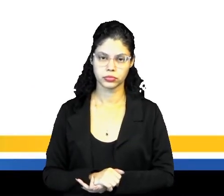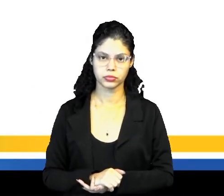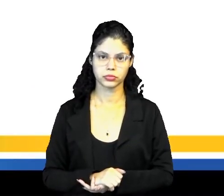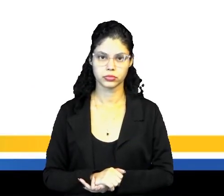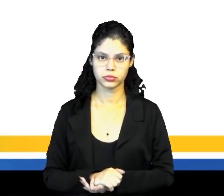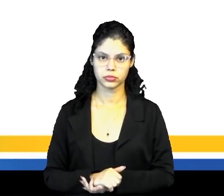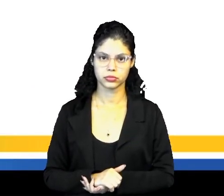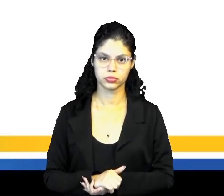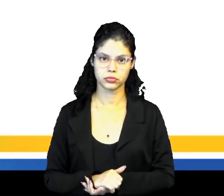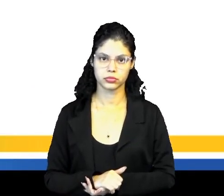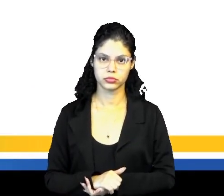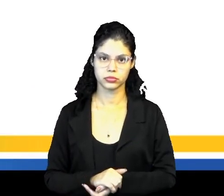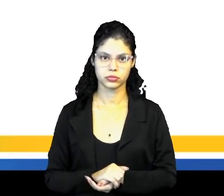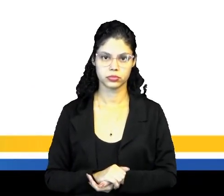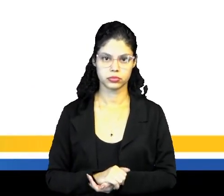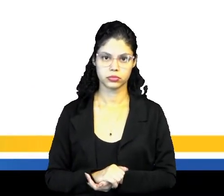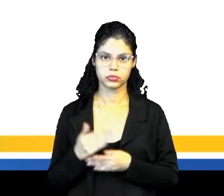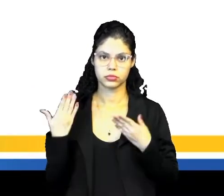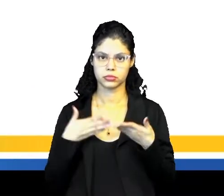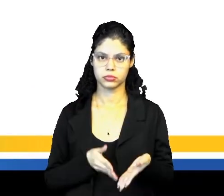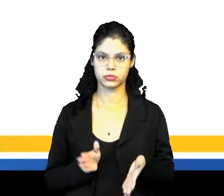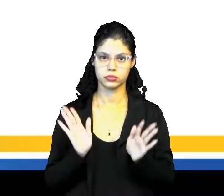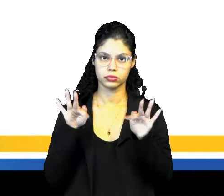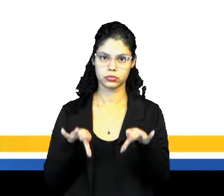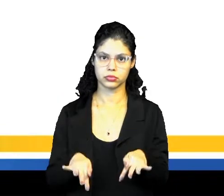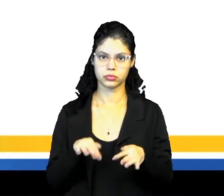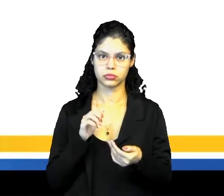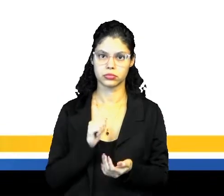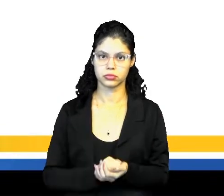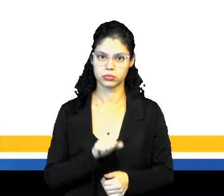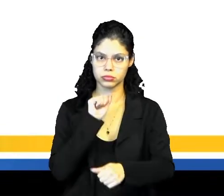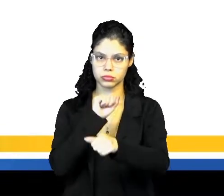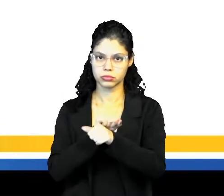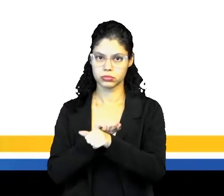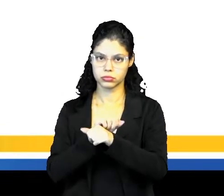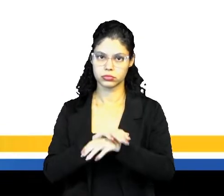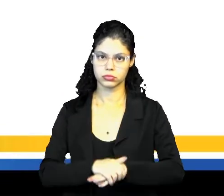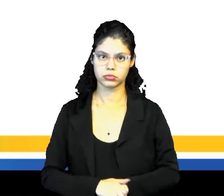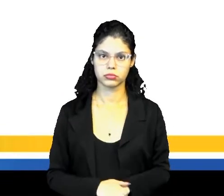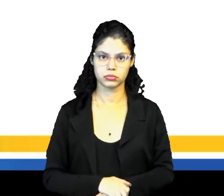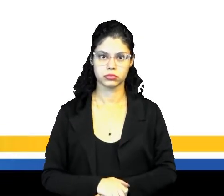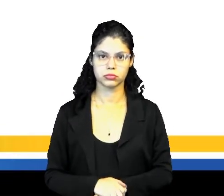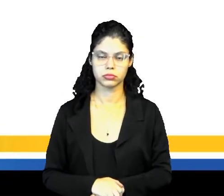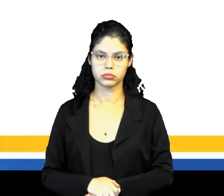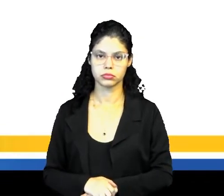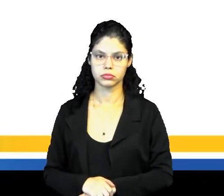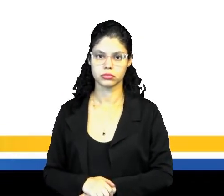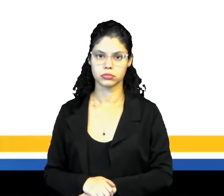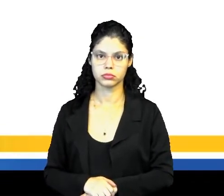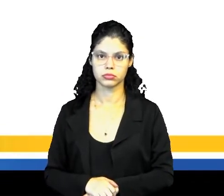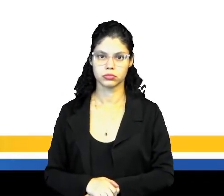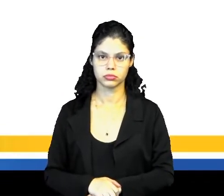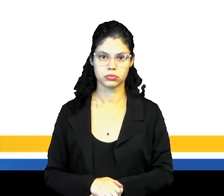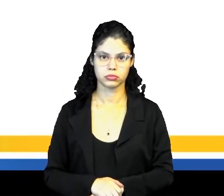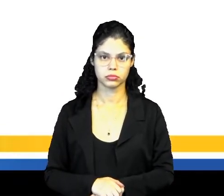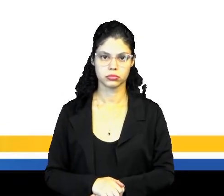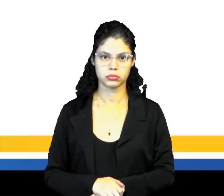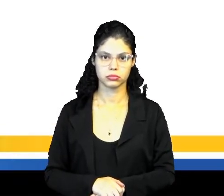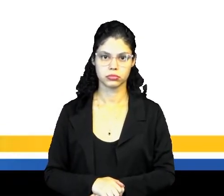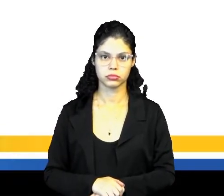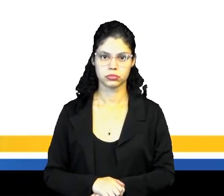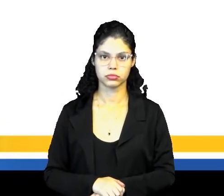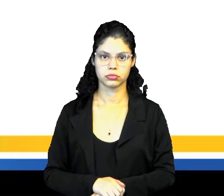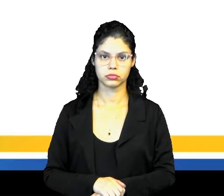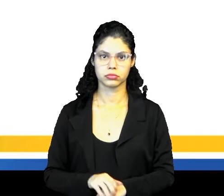Give out nós temos distribuir, chegar ao fim, parar de funcionar. Nós temos give